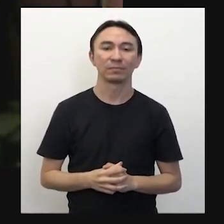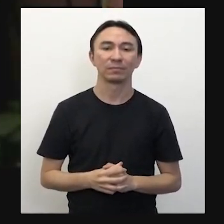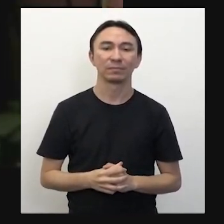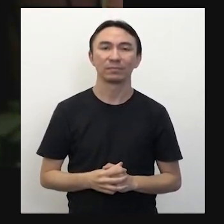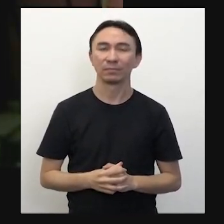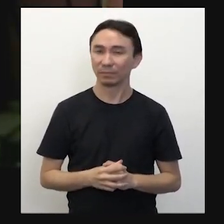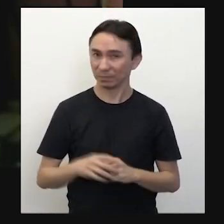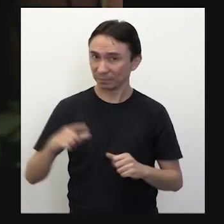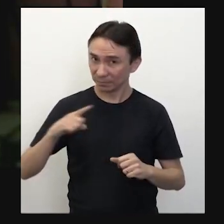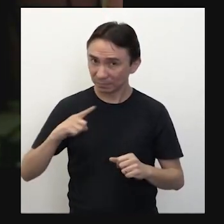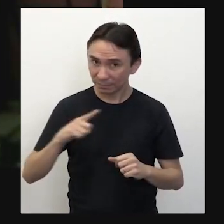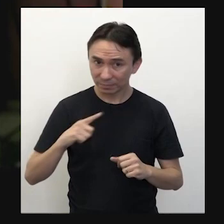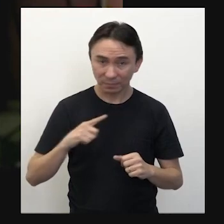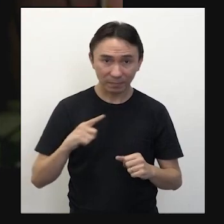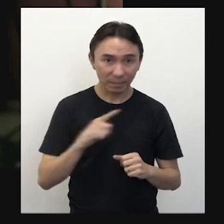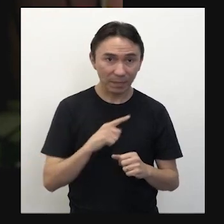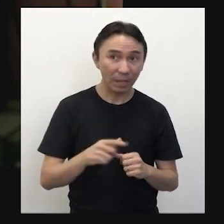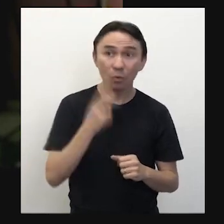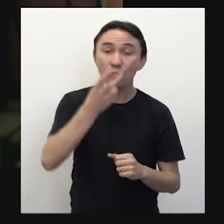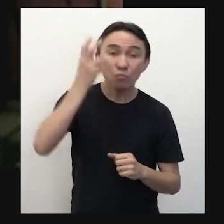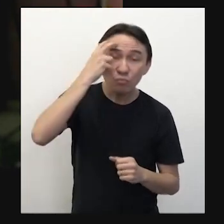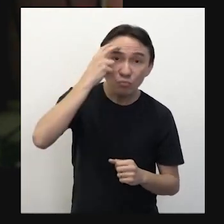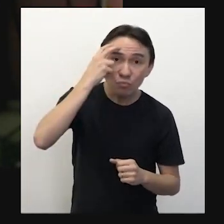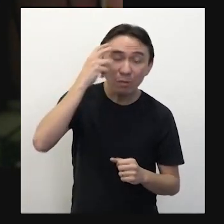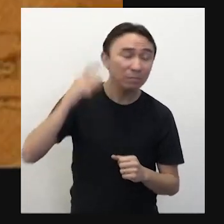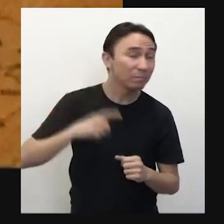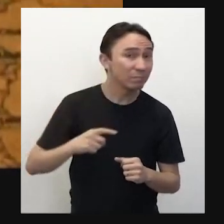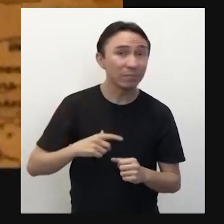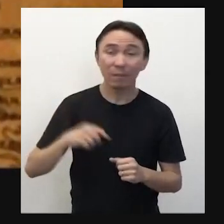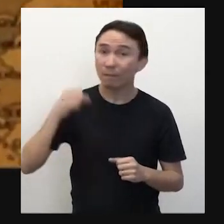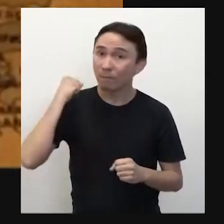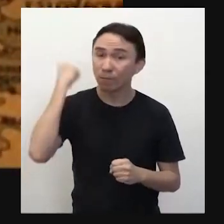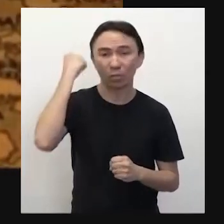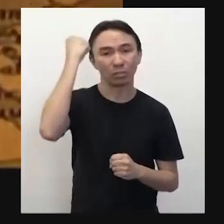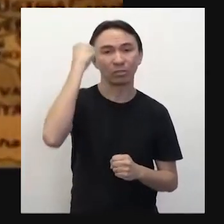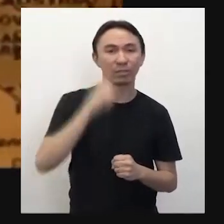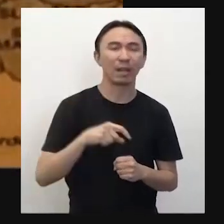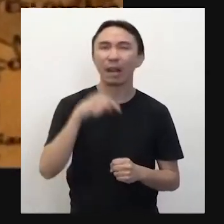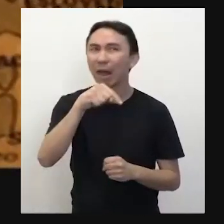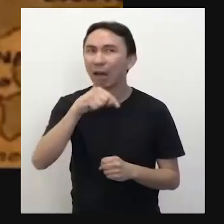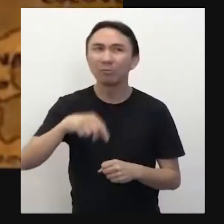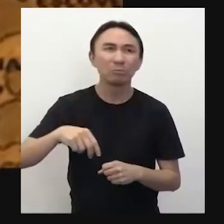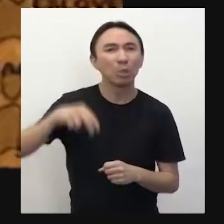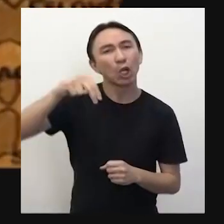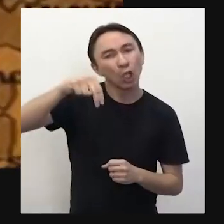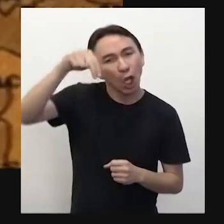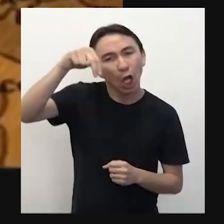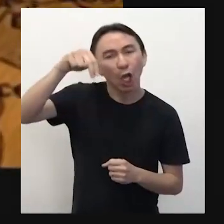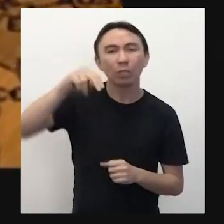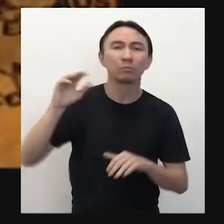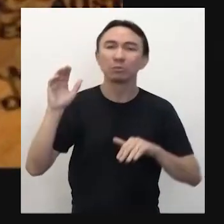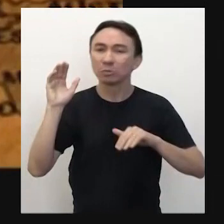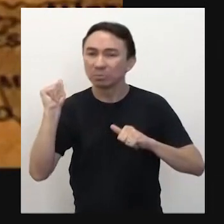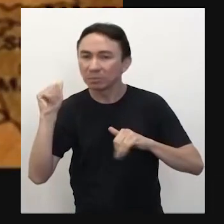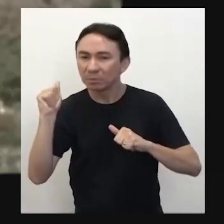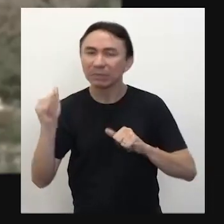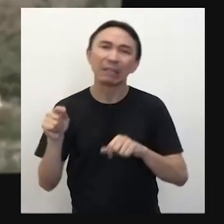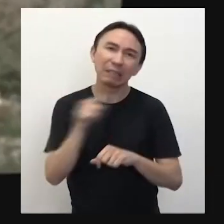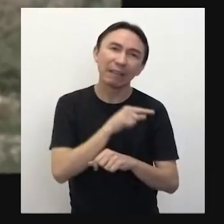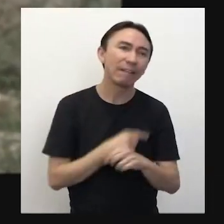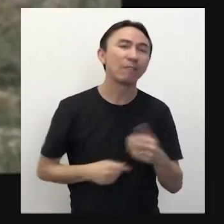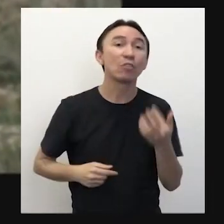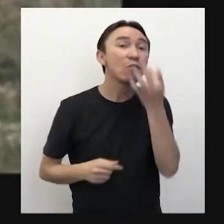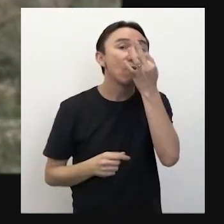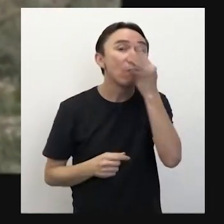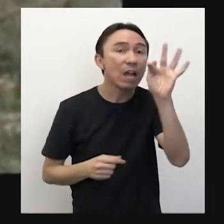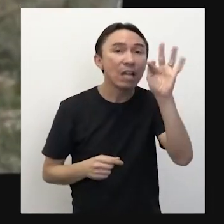Existe uma uniformidade cultural muito grande entre o norte da Espanha e, passando a Cordilheira dos Pirineus, o sul da França.